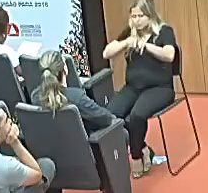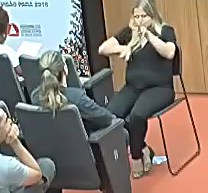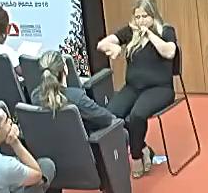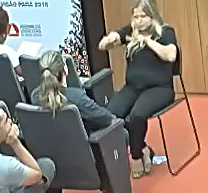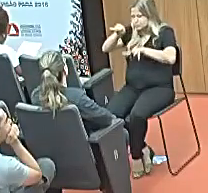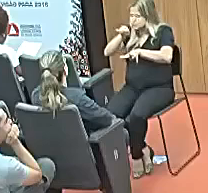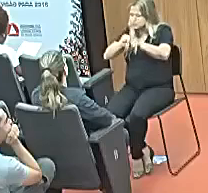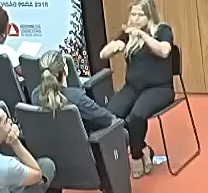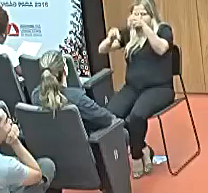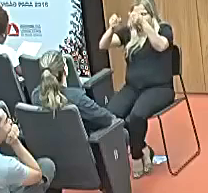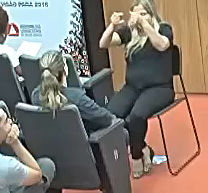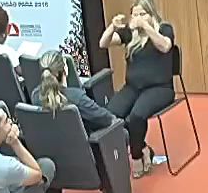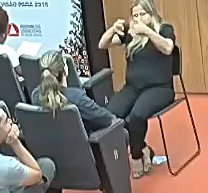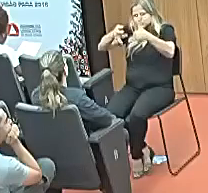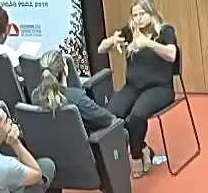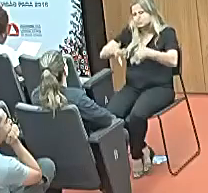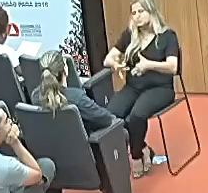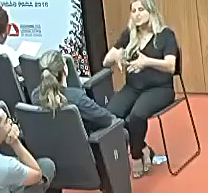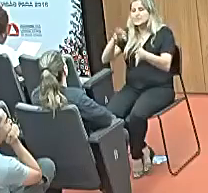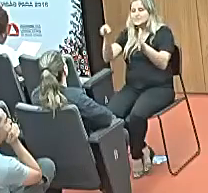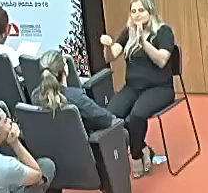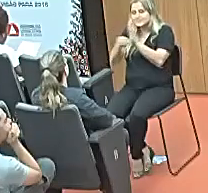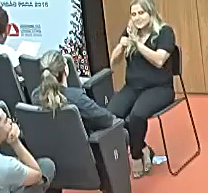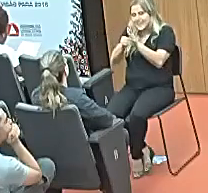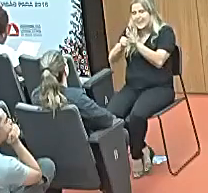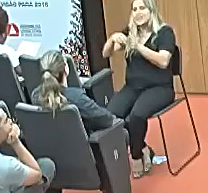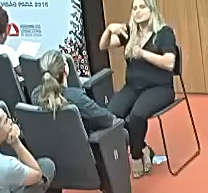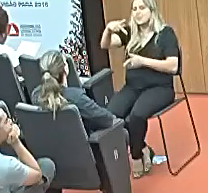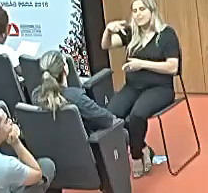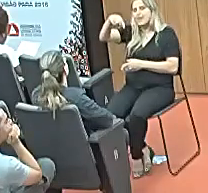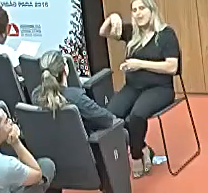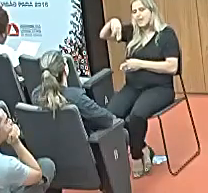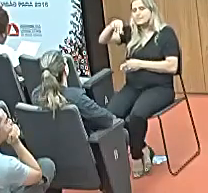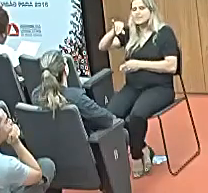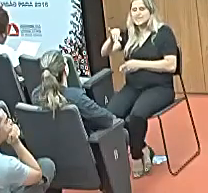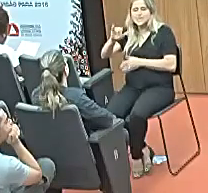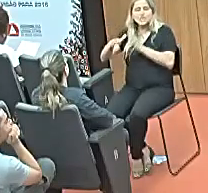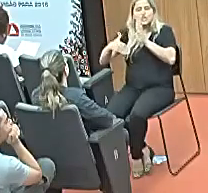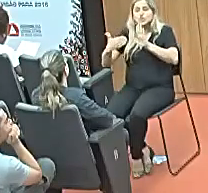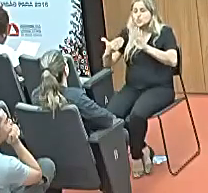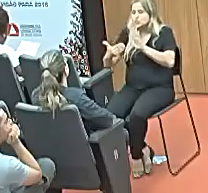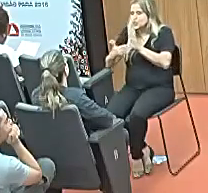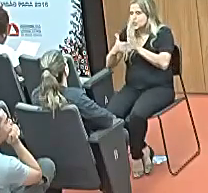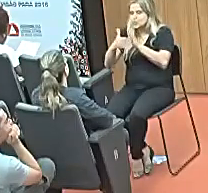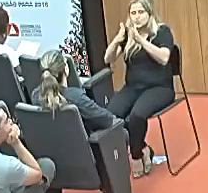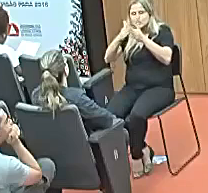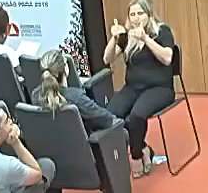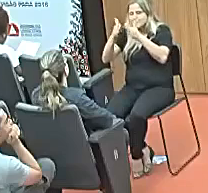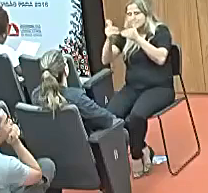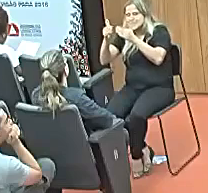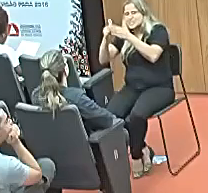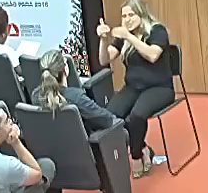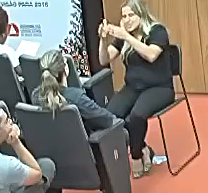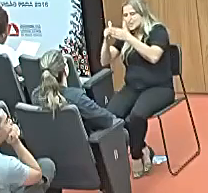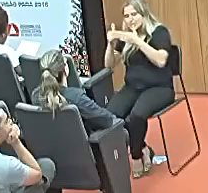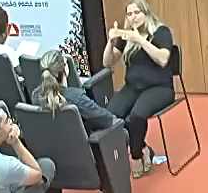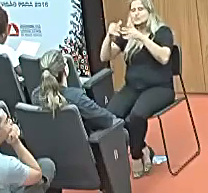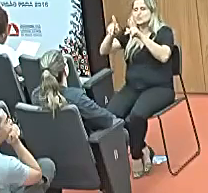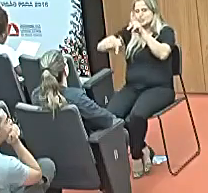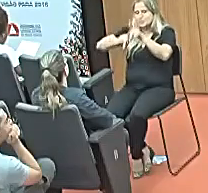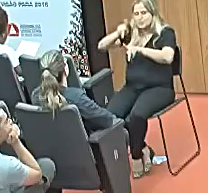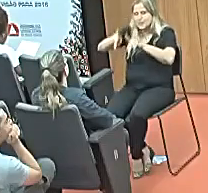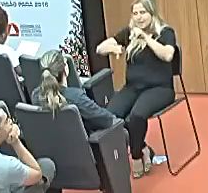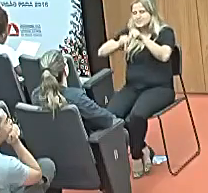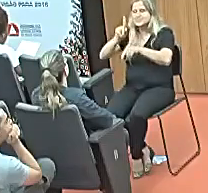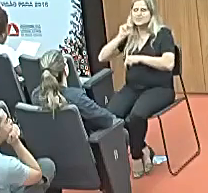nós incorporamos ao pmdb e todas as reivindicações e o diagnóstico que nós fizemos 17